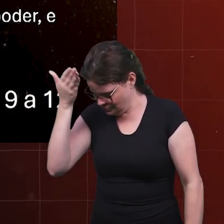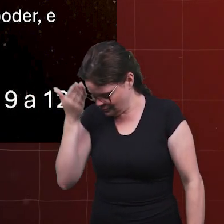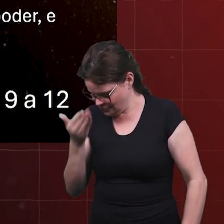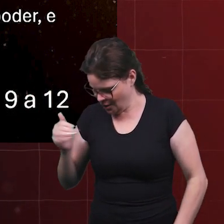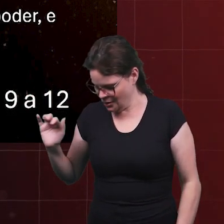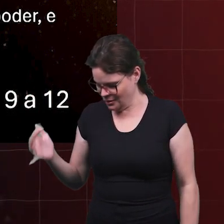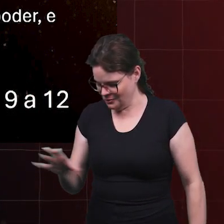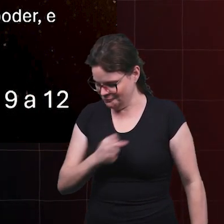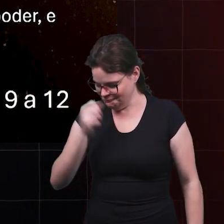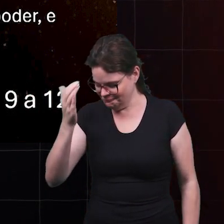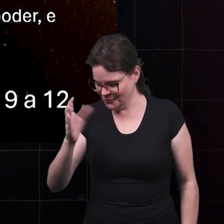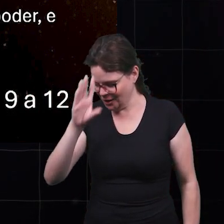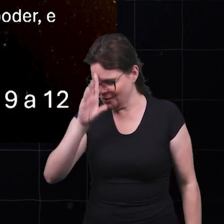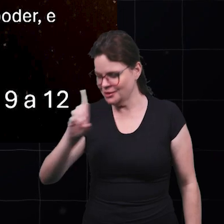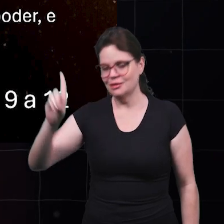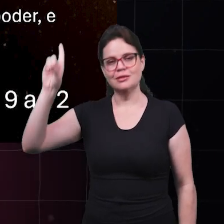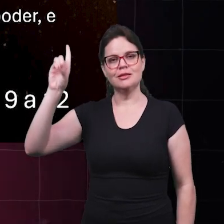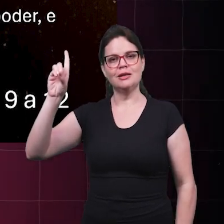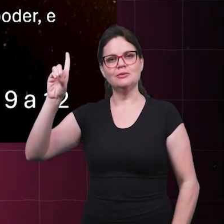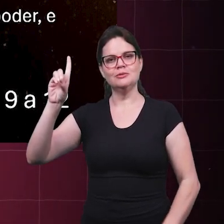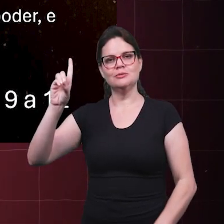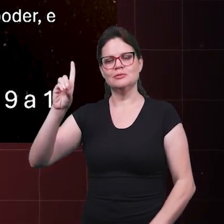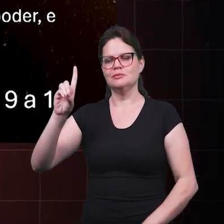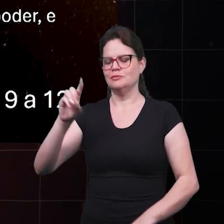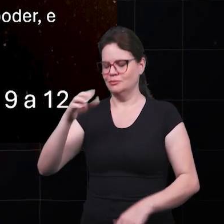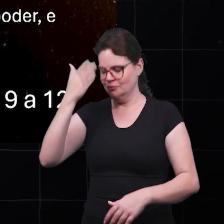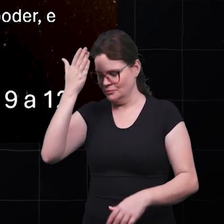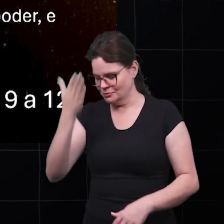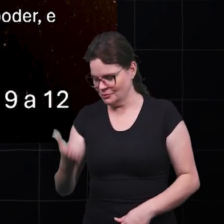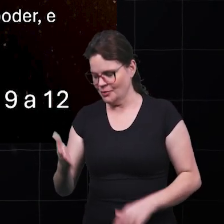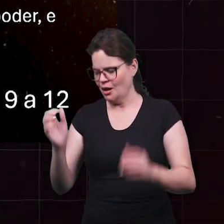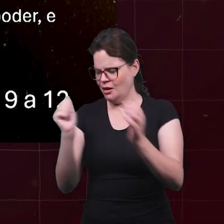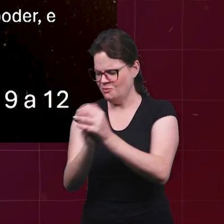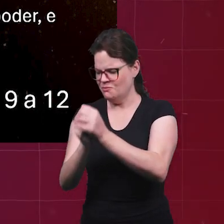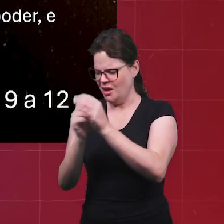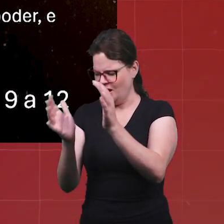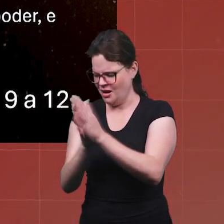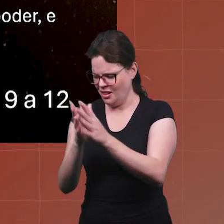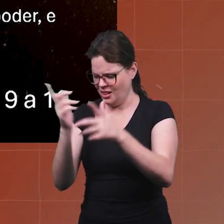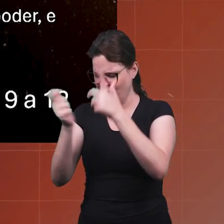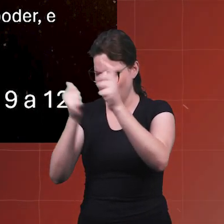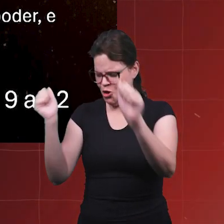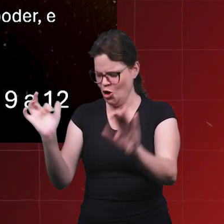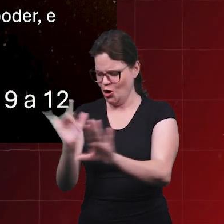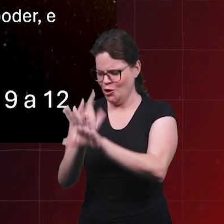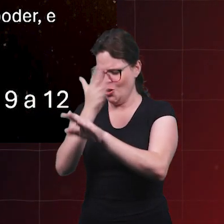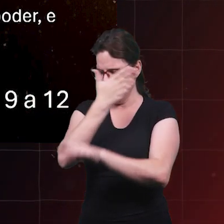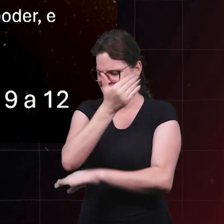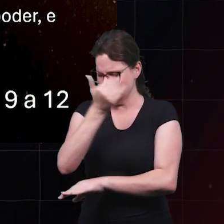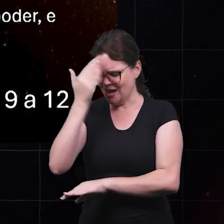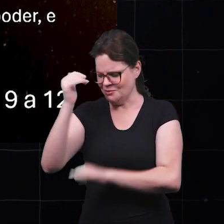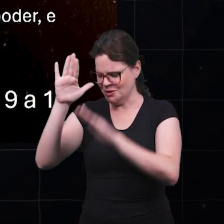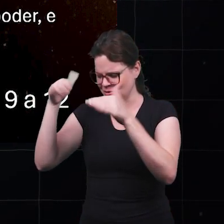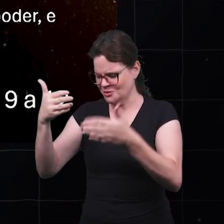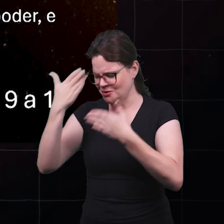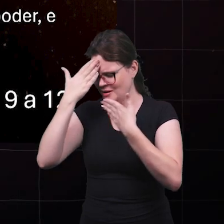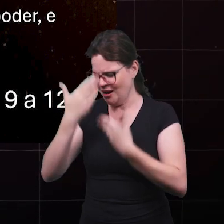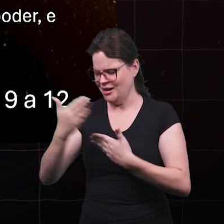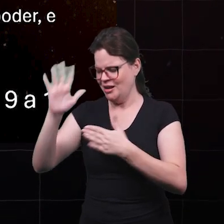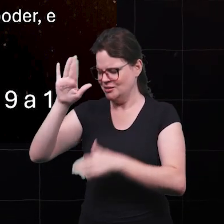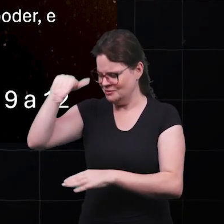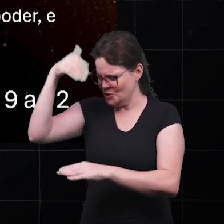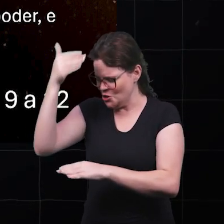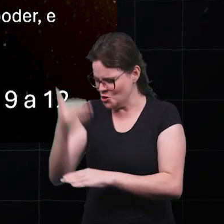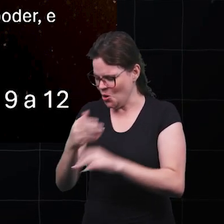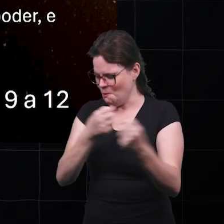Deus, dizendo: Amém, louvor e glória e sabedoria e ação de graças e honra e poder e força ao